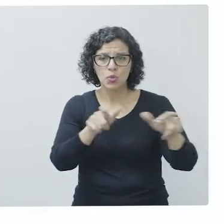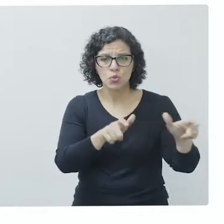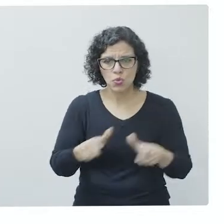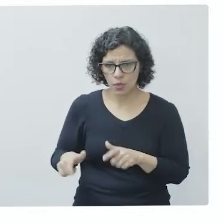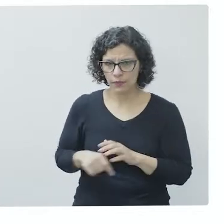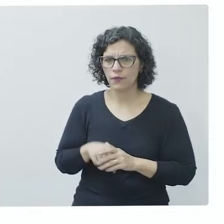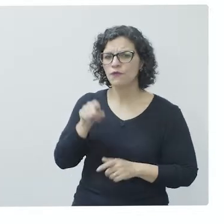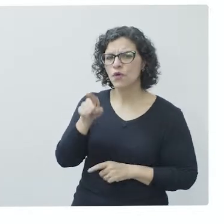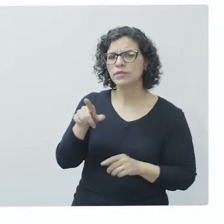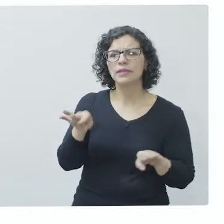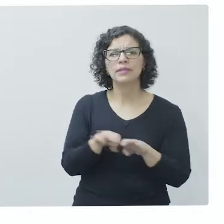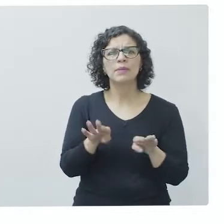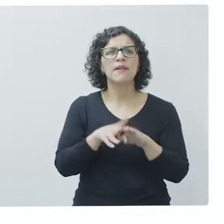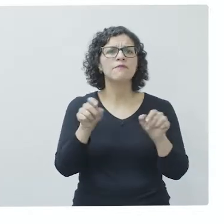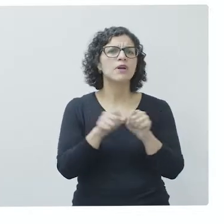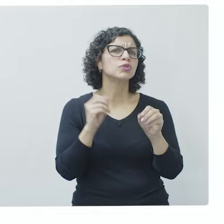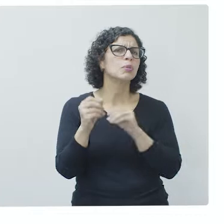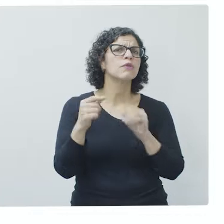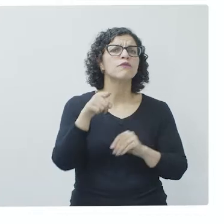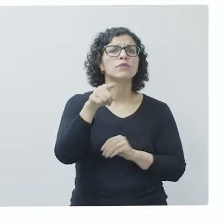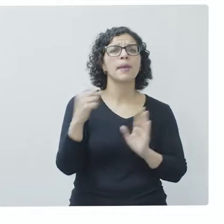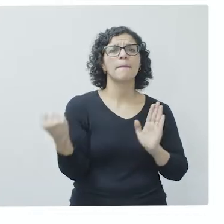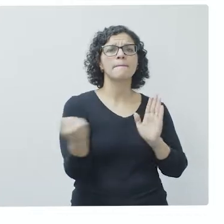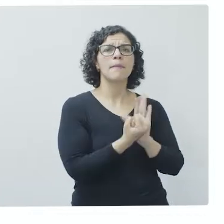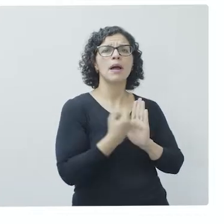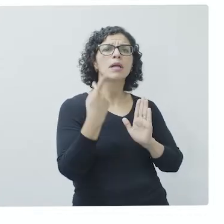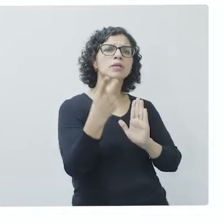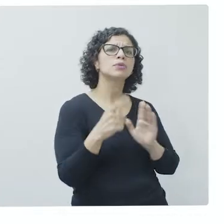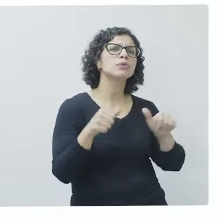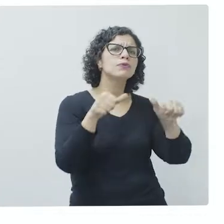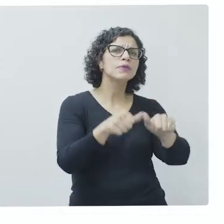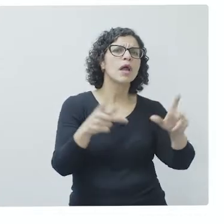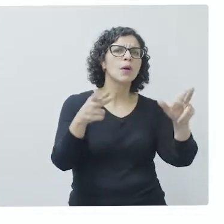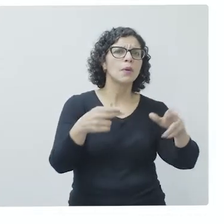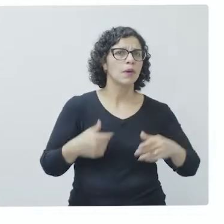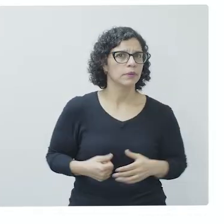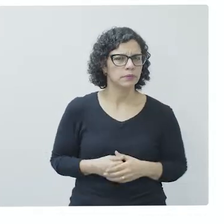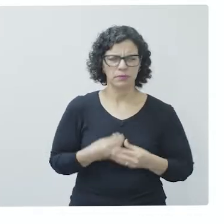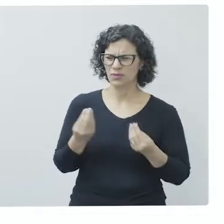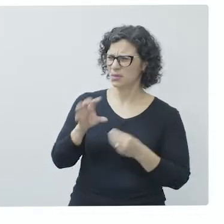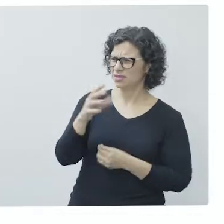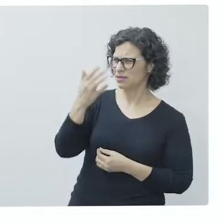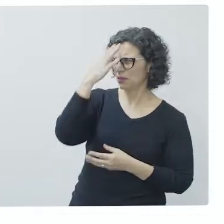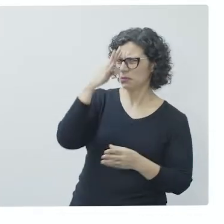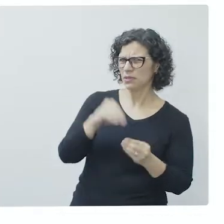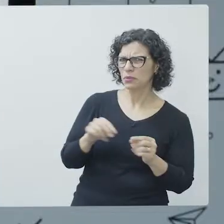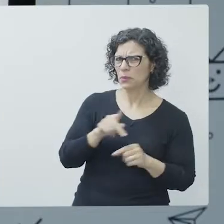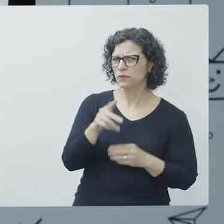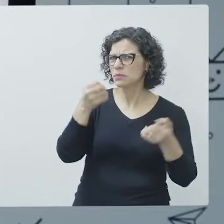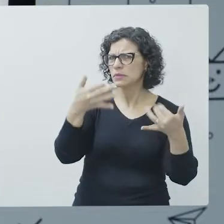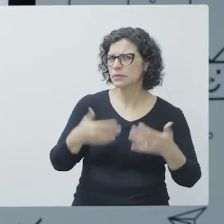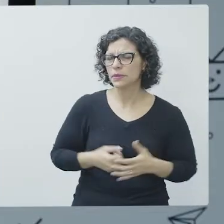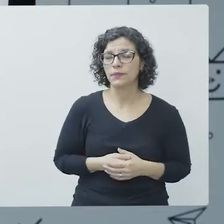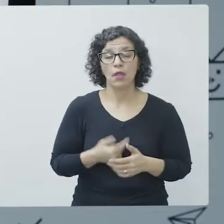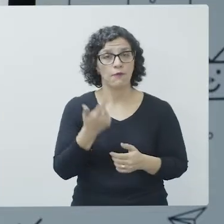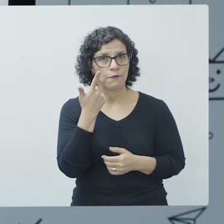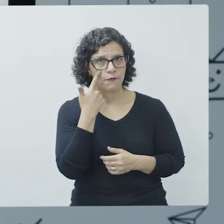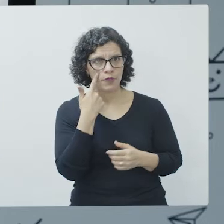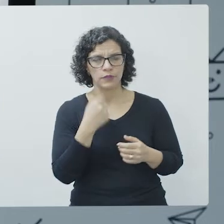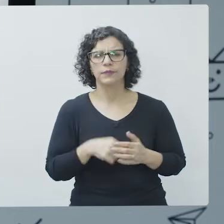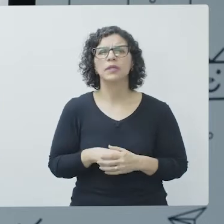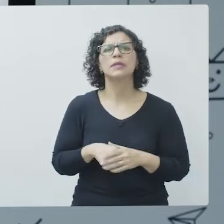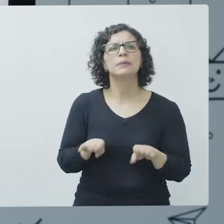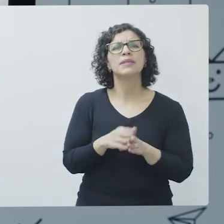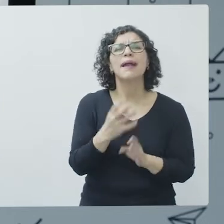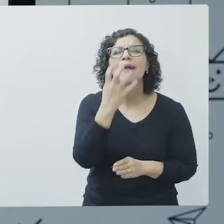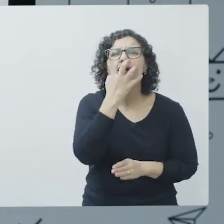determinados lugares. O que você faz para deixar a sua marca? Como assim, professor? Não entendi. Tá, vou explicar de novo. Então,